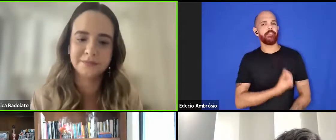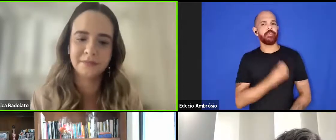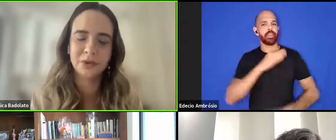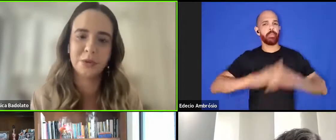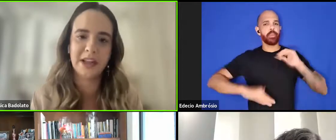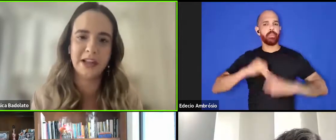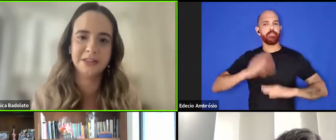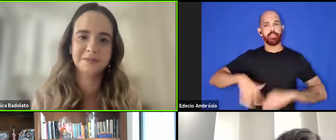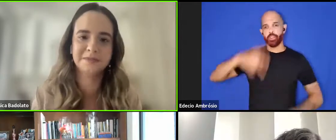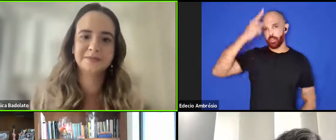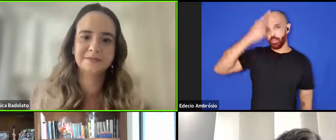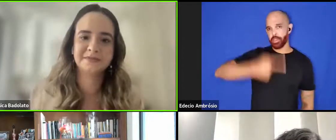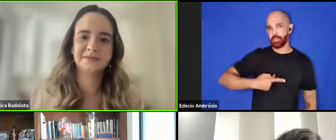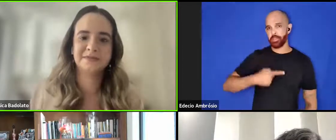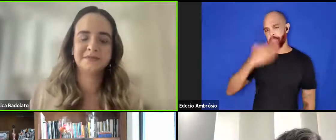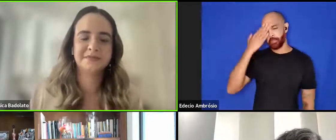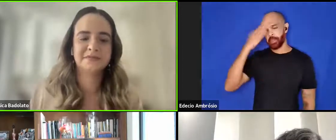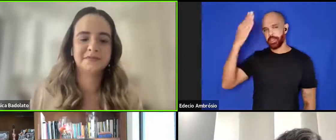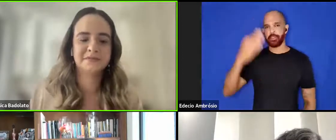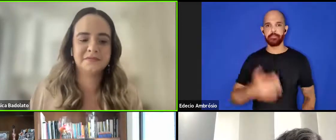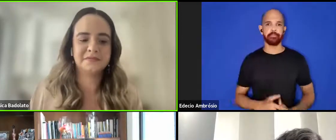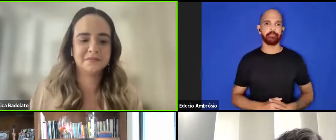também. Muito obrigada.